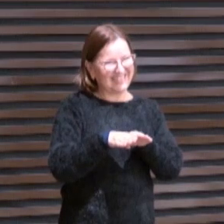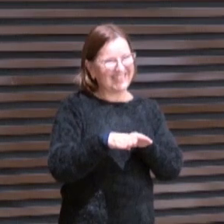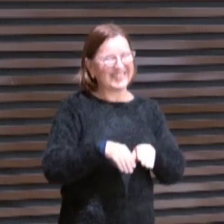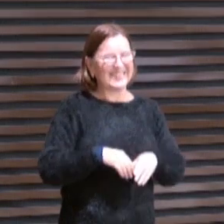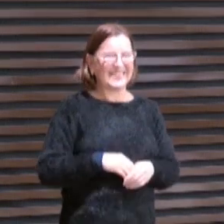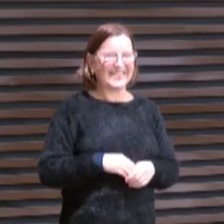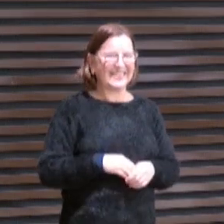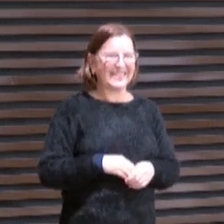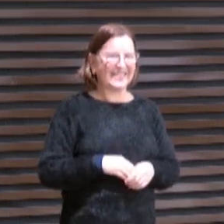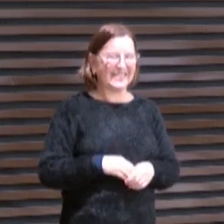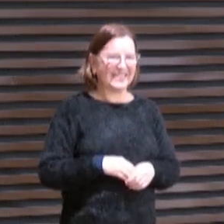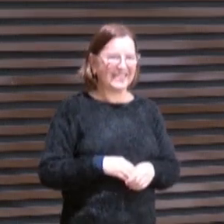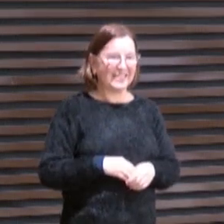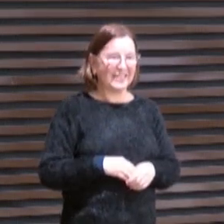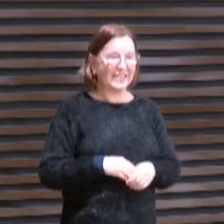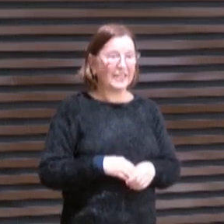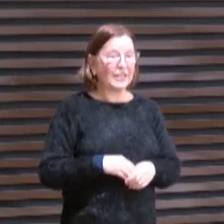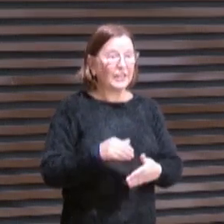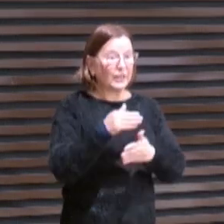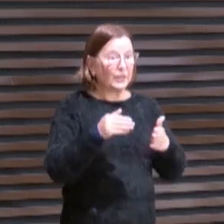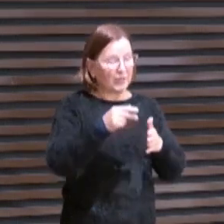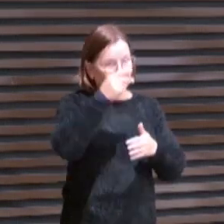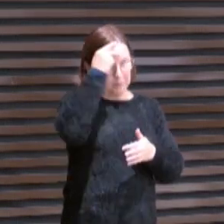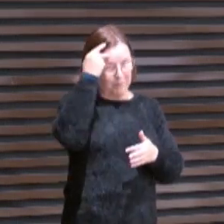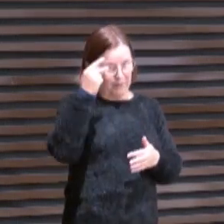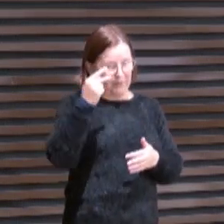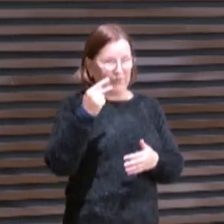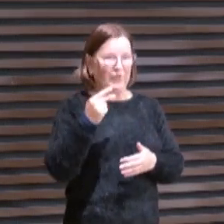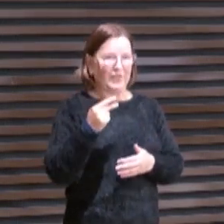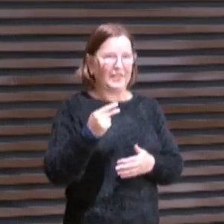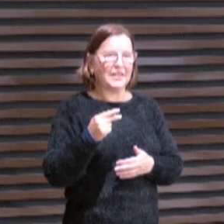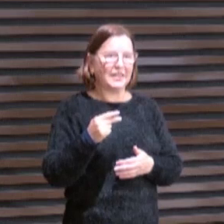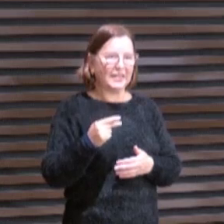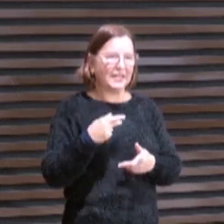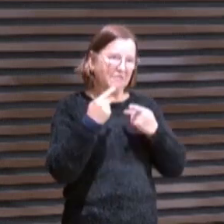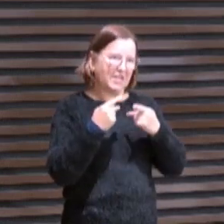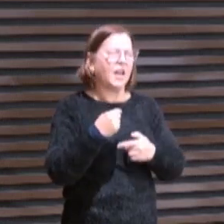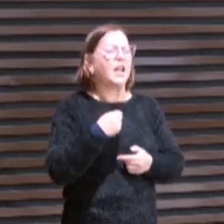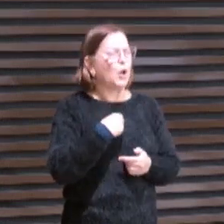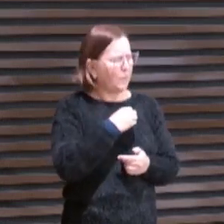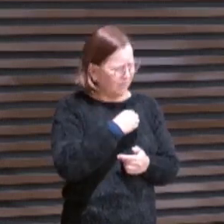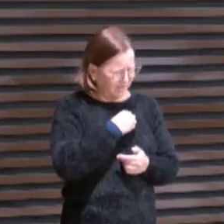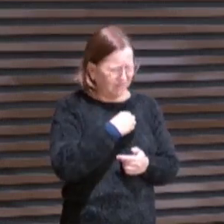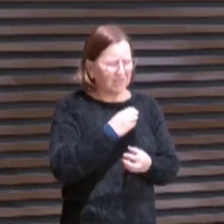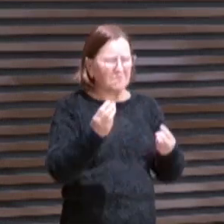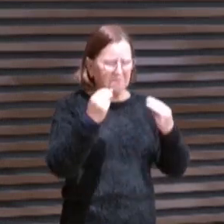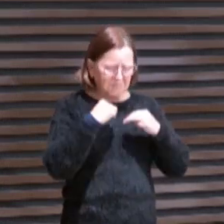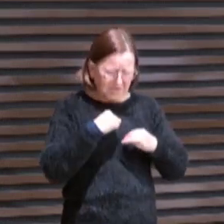Eu sou um pecador. Eu mereço a condenação. Ele vai dizer, hoje